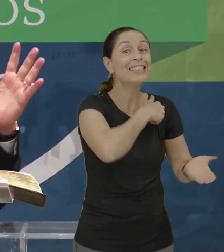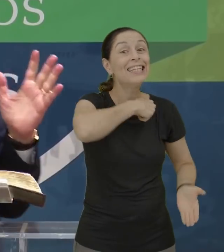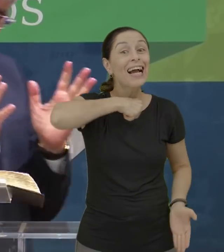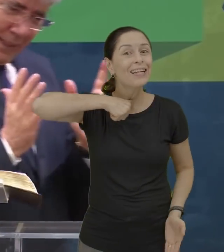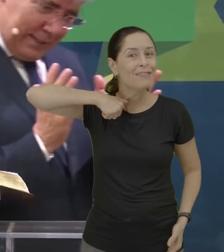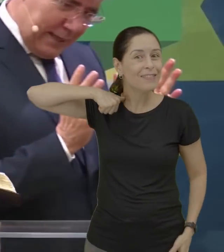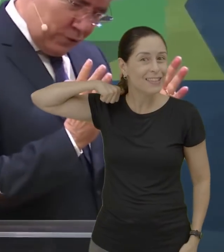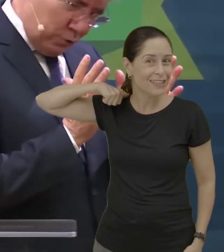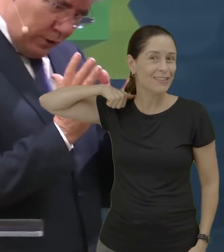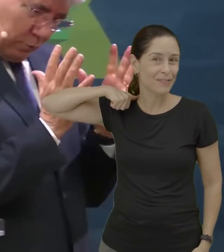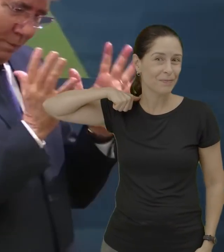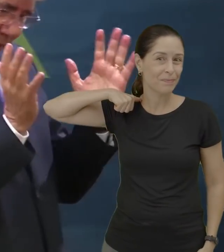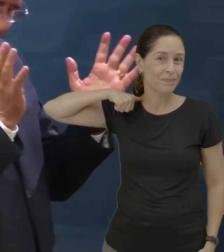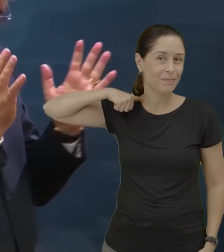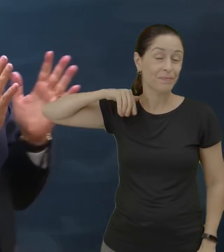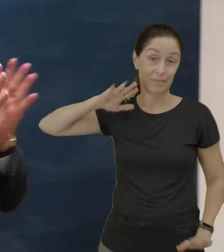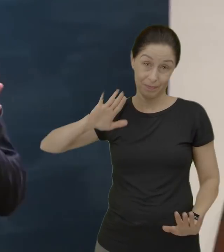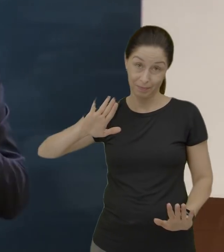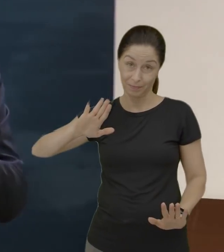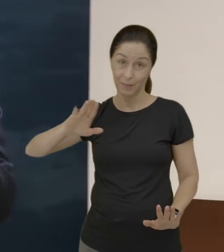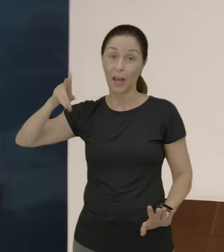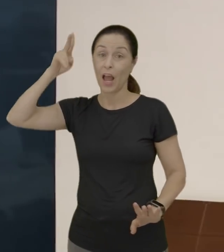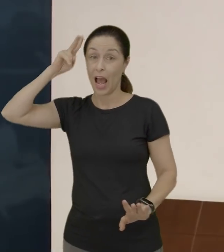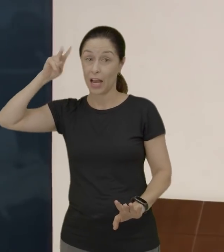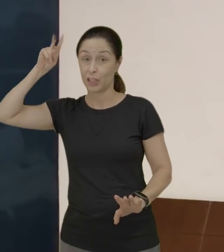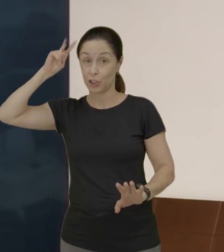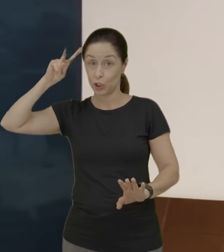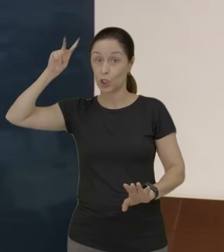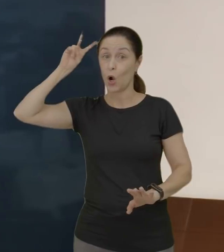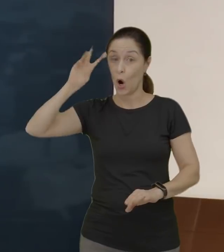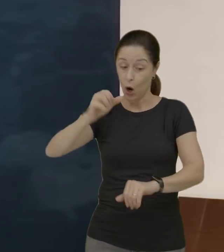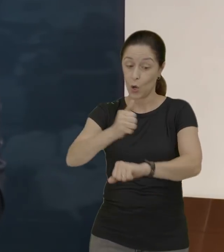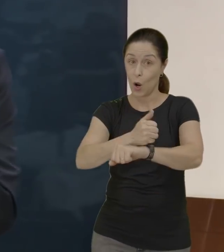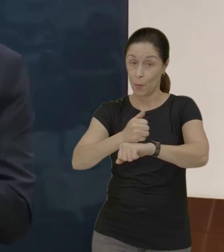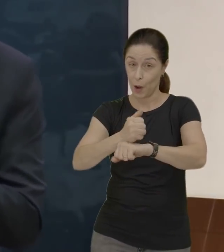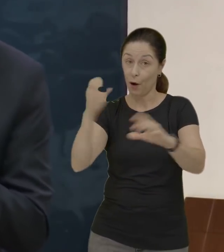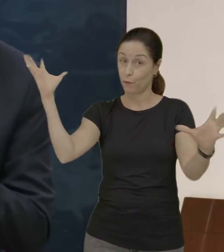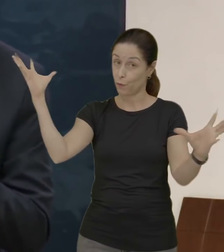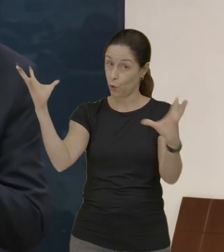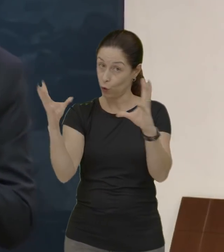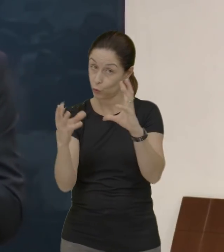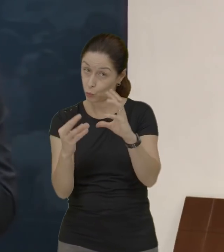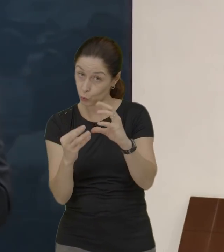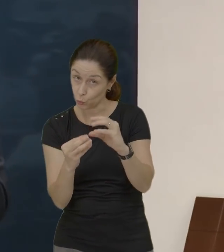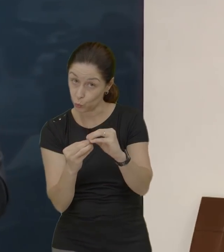Então vamos agora entender a história do Abraão. Deixa eu resumir para vocês.